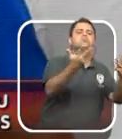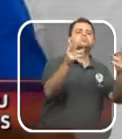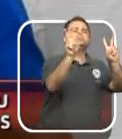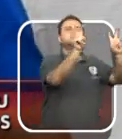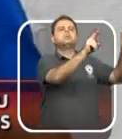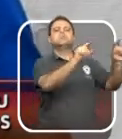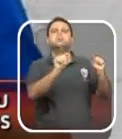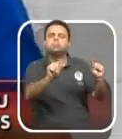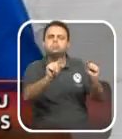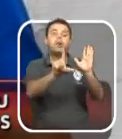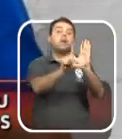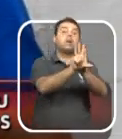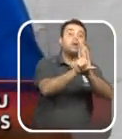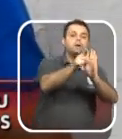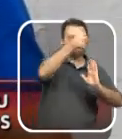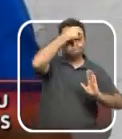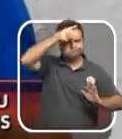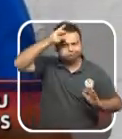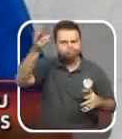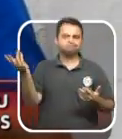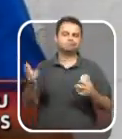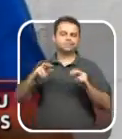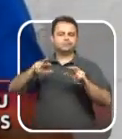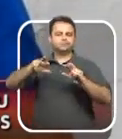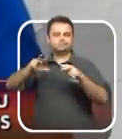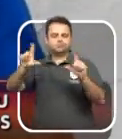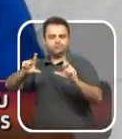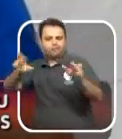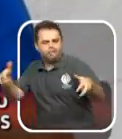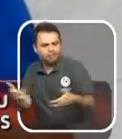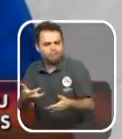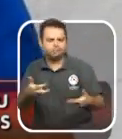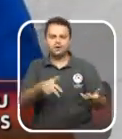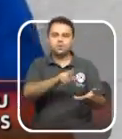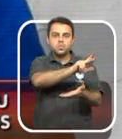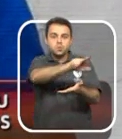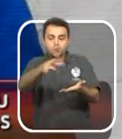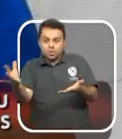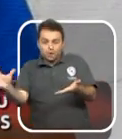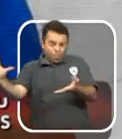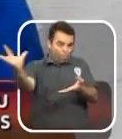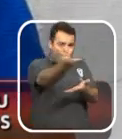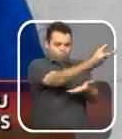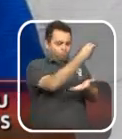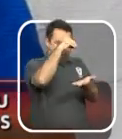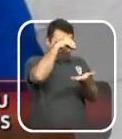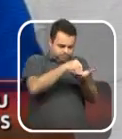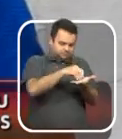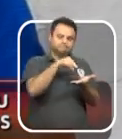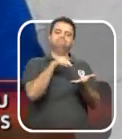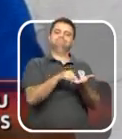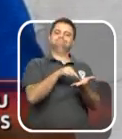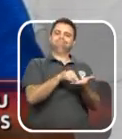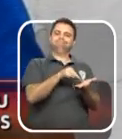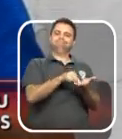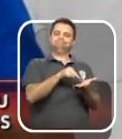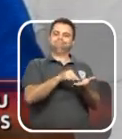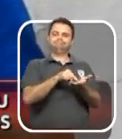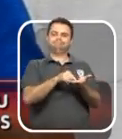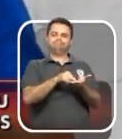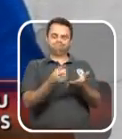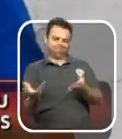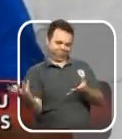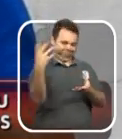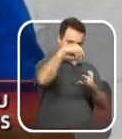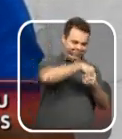a população também tem essa oportunidade. Então, se alguém entrar sexta-feira, depois das 5 da tarde, vai saber o que vai ser votado